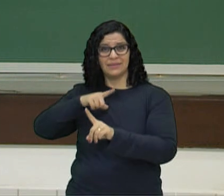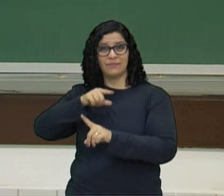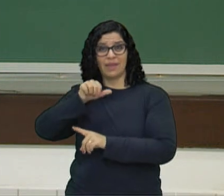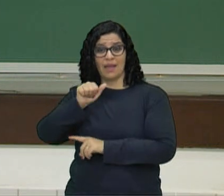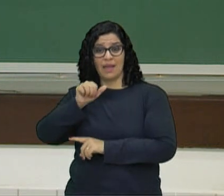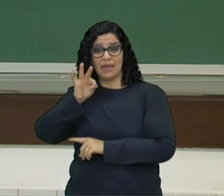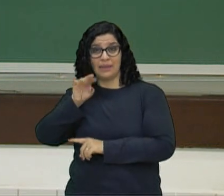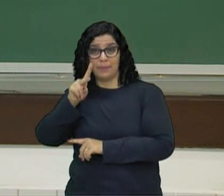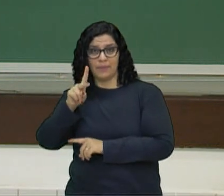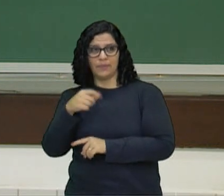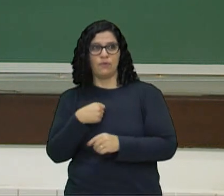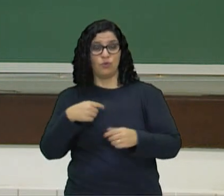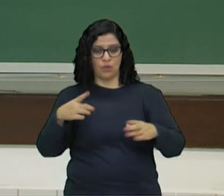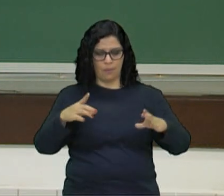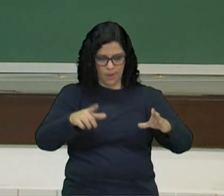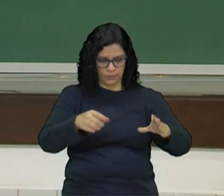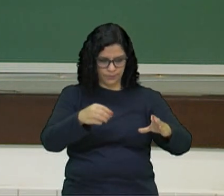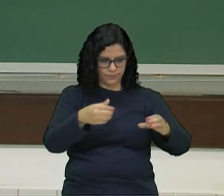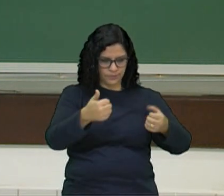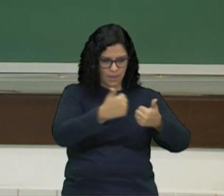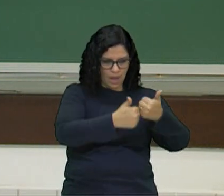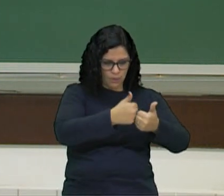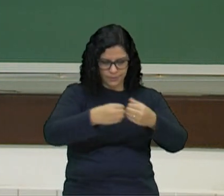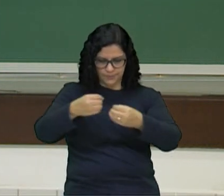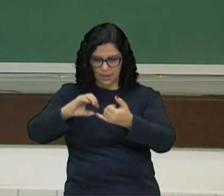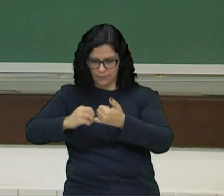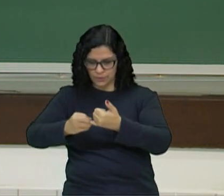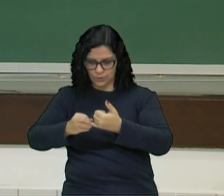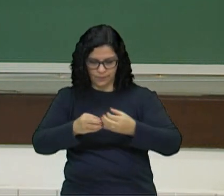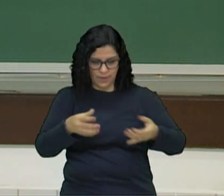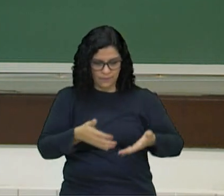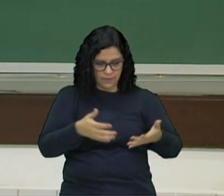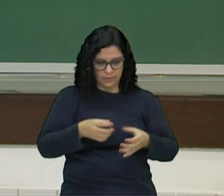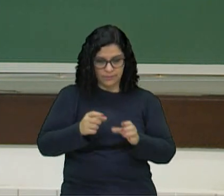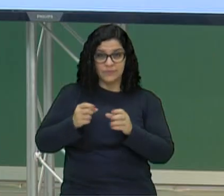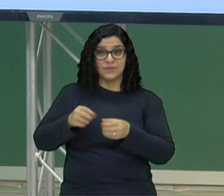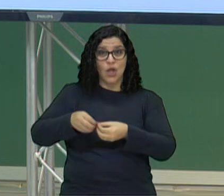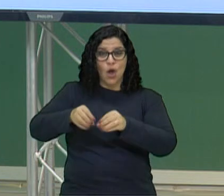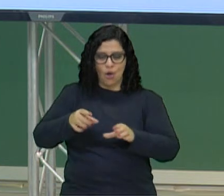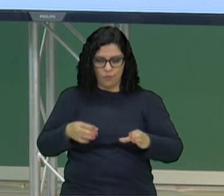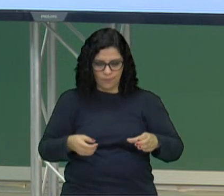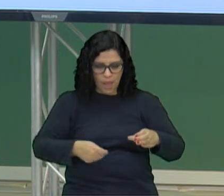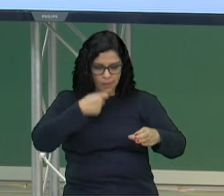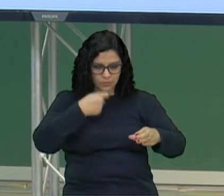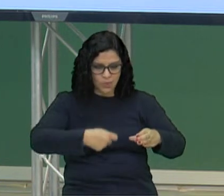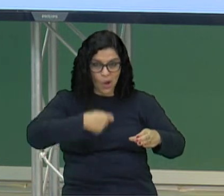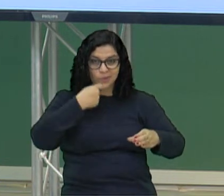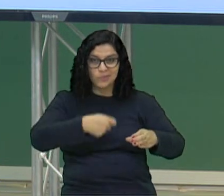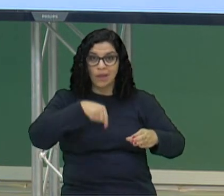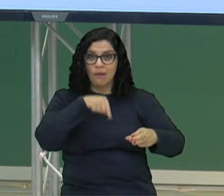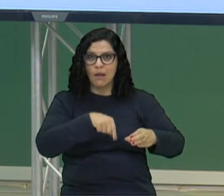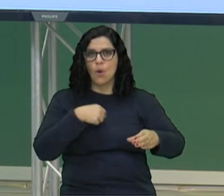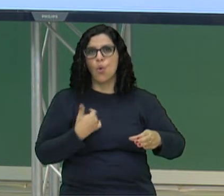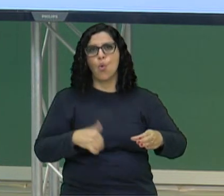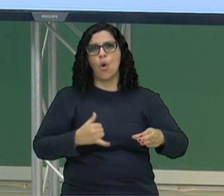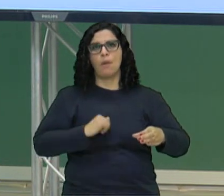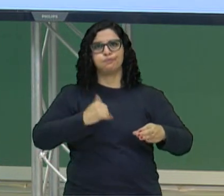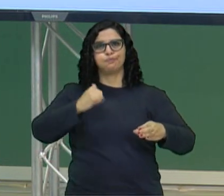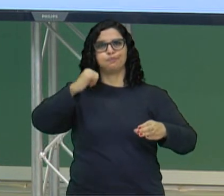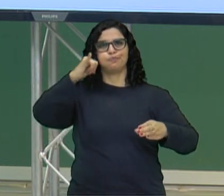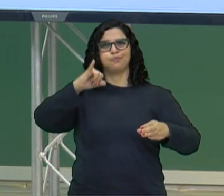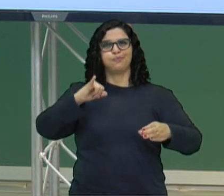casa com arroz, feijão, farinha, ovo, pensou que delícia? E comer, aquilo sim é recarregar a